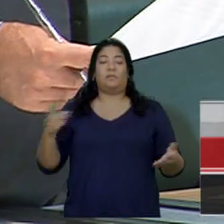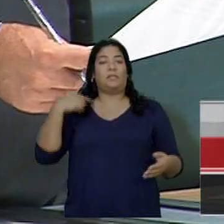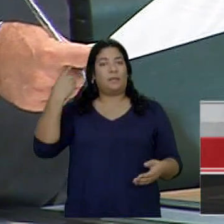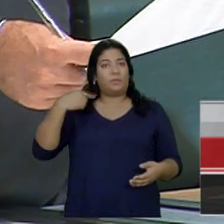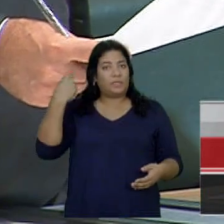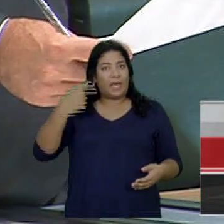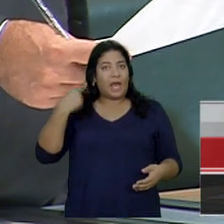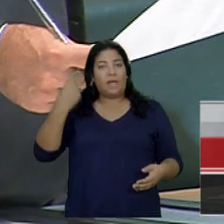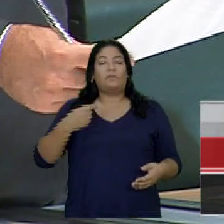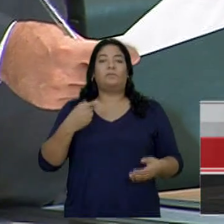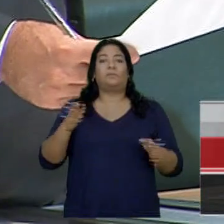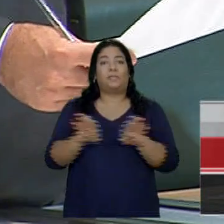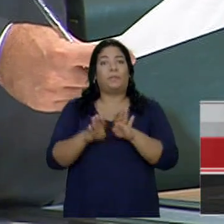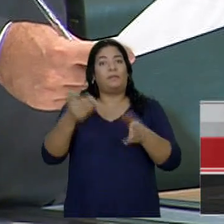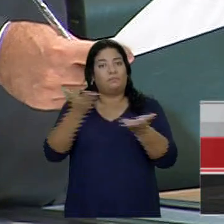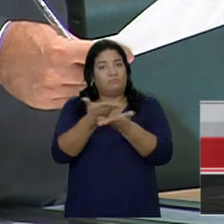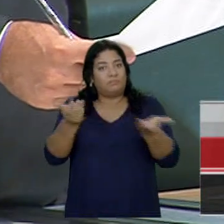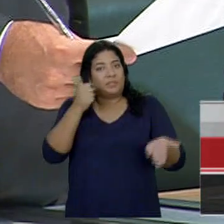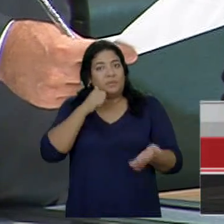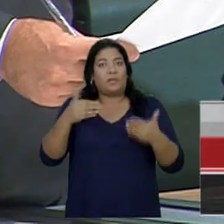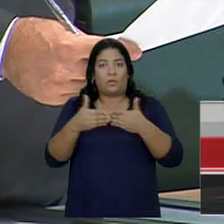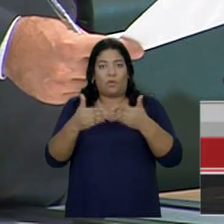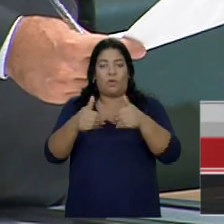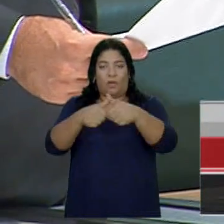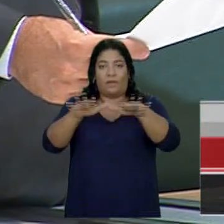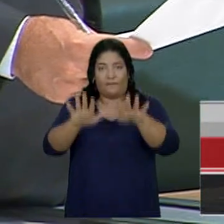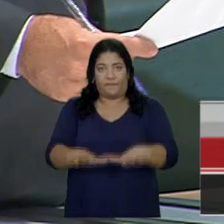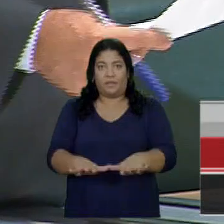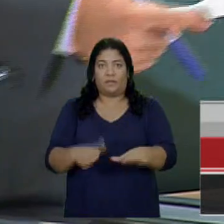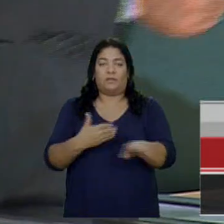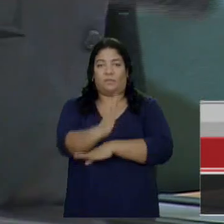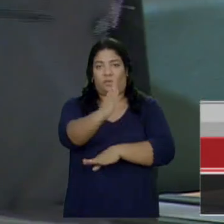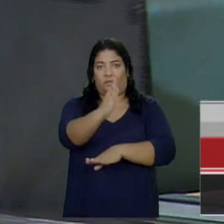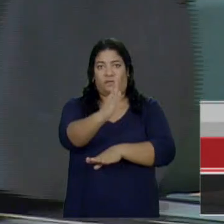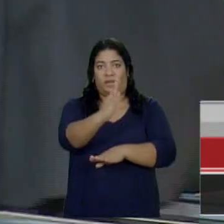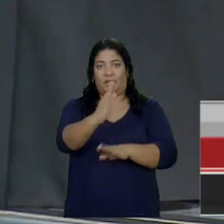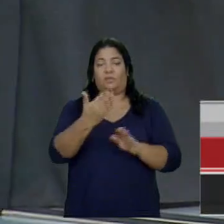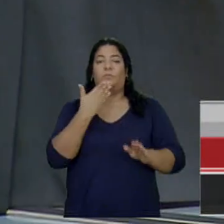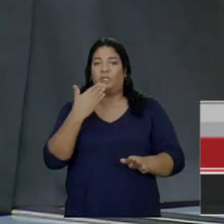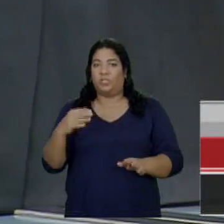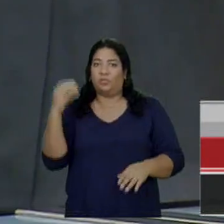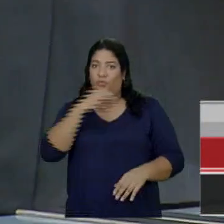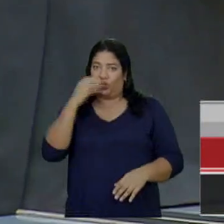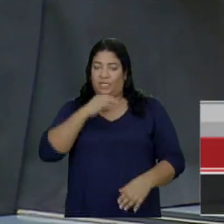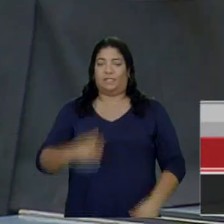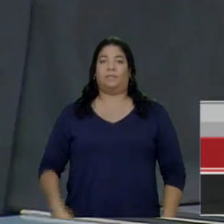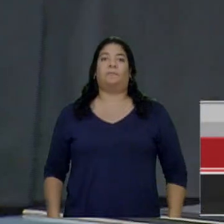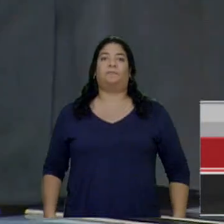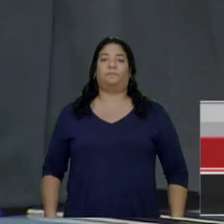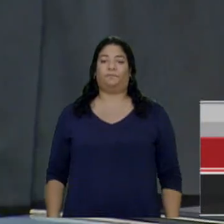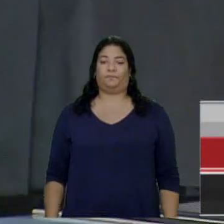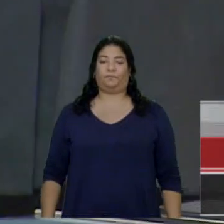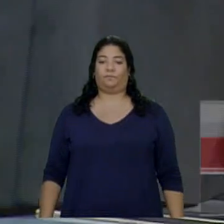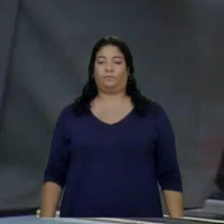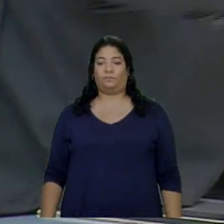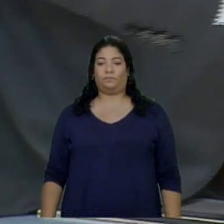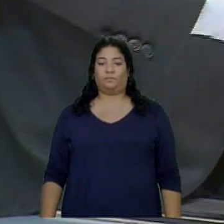deputados e senhoras deputadas que estiverem de acordo, veremos como se encontra. Aprovado o requerimento de urgência.